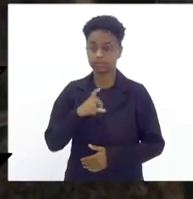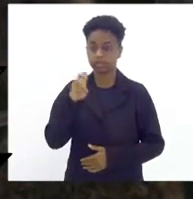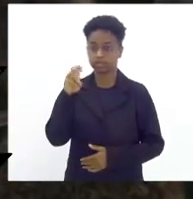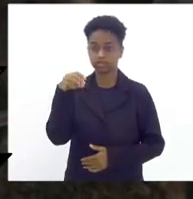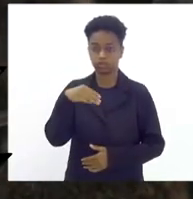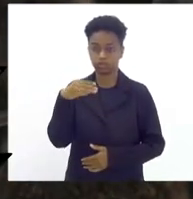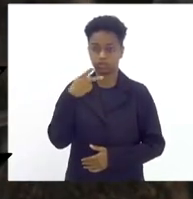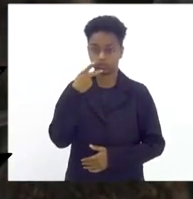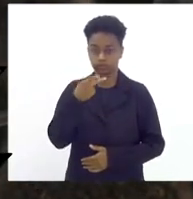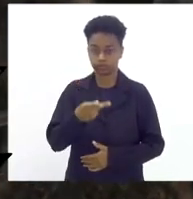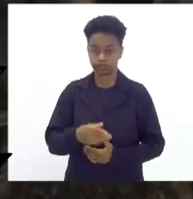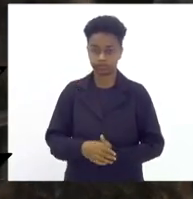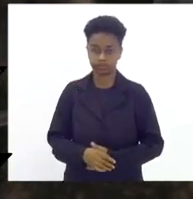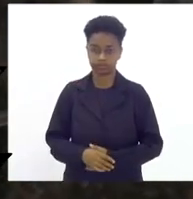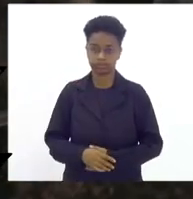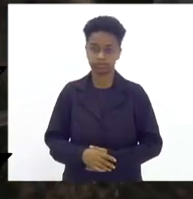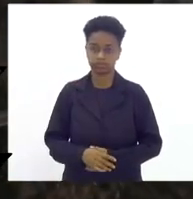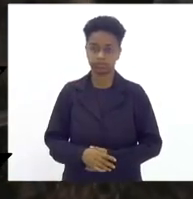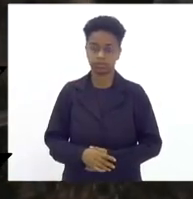minutos